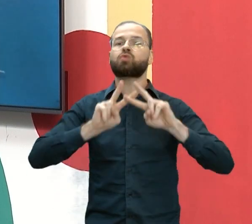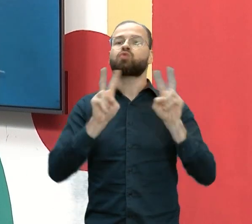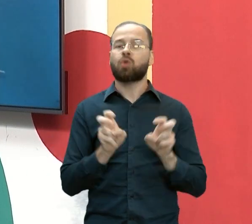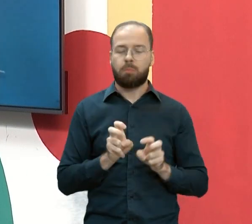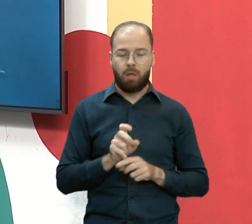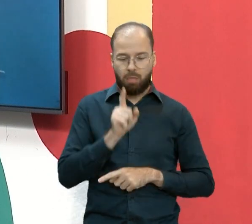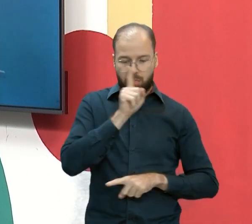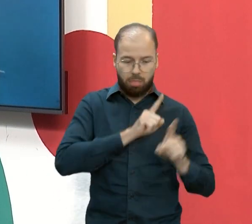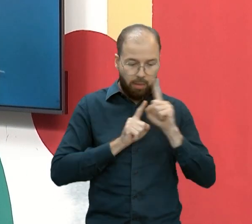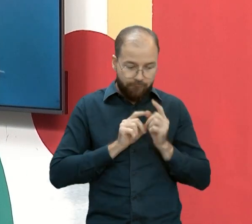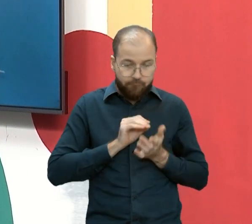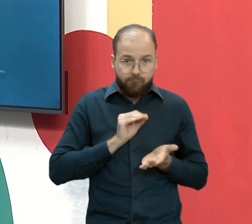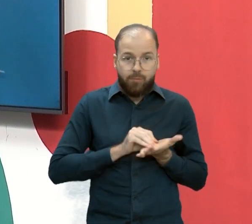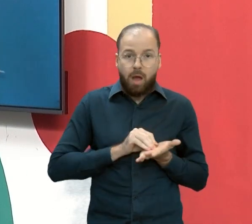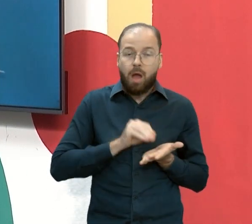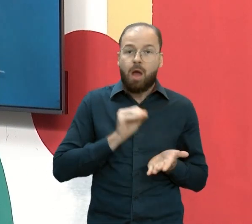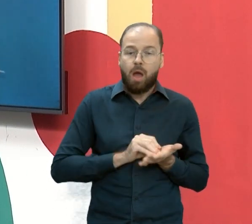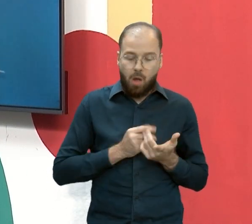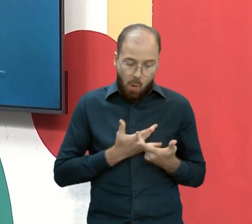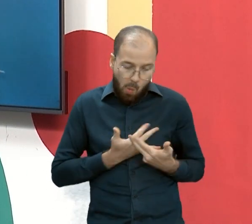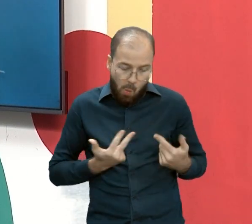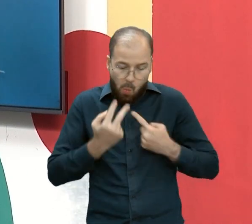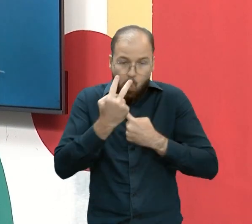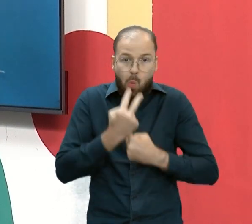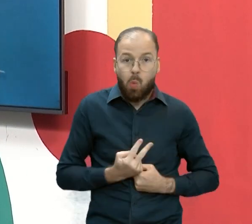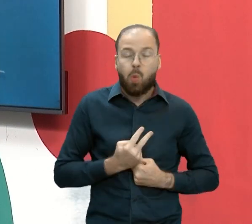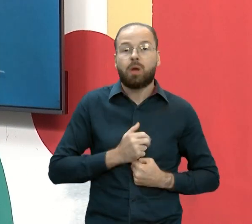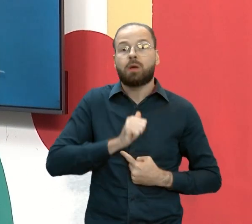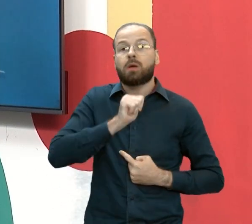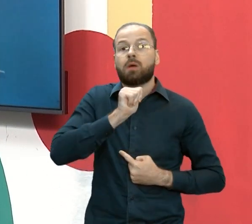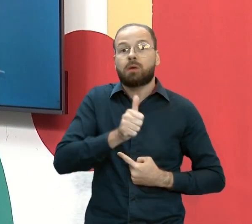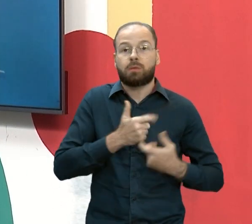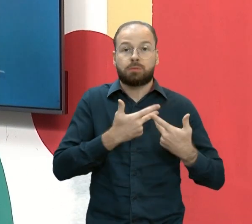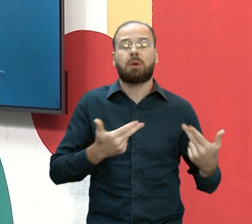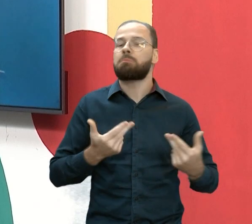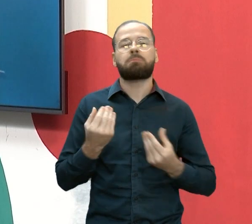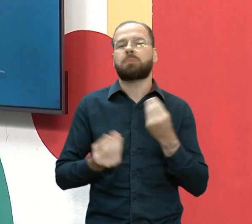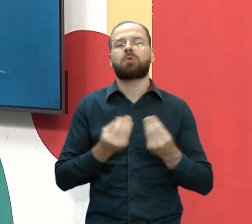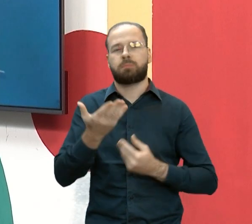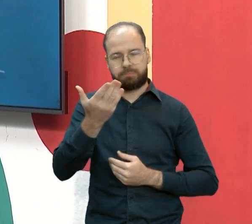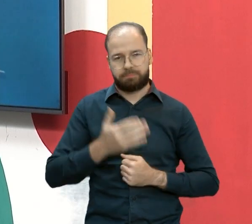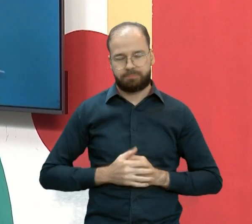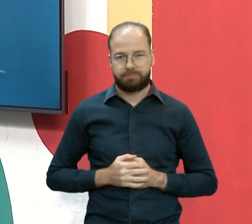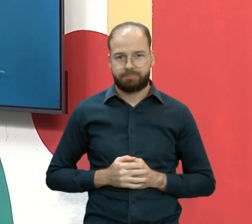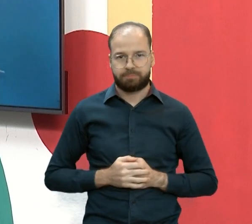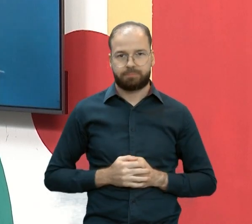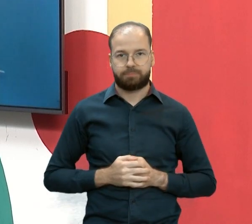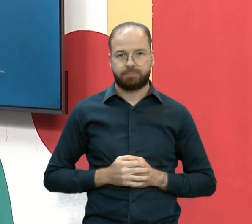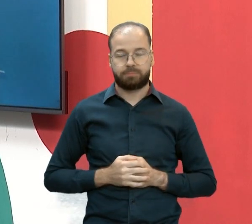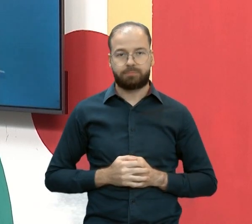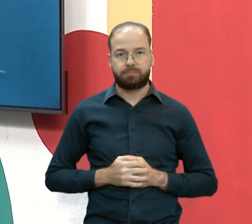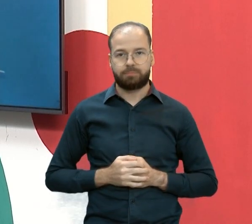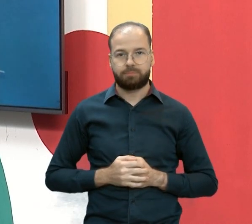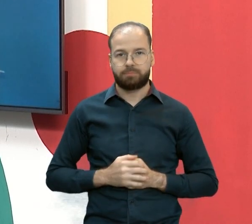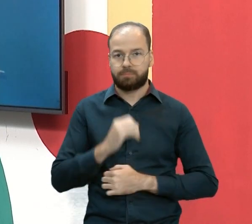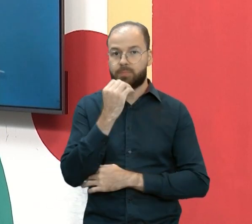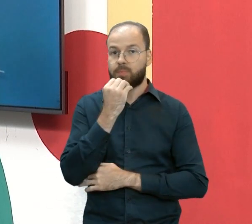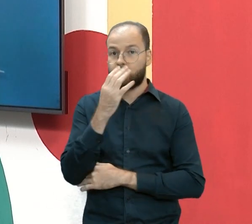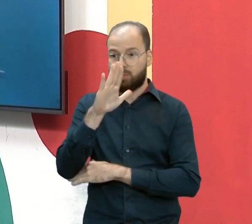pobreza menstrual. Do que se trata? Boa tarde. Gostaria de agradecer pelo